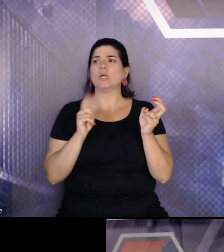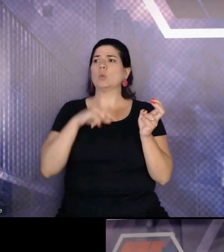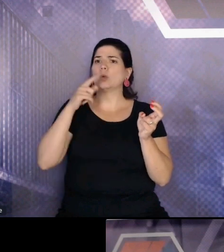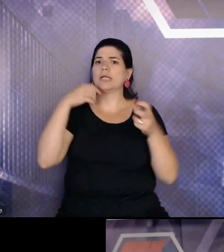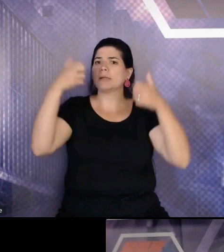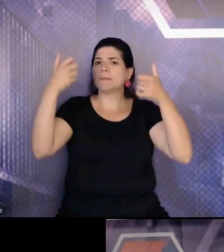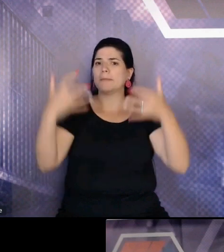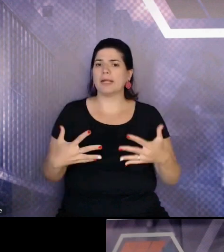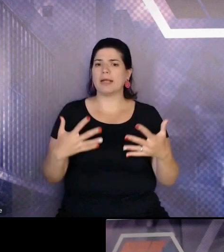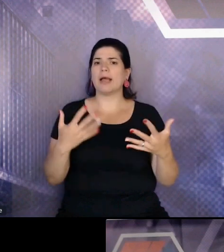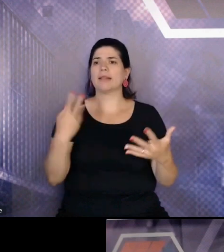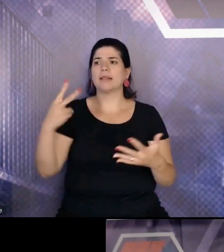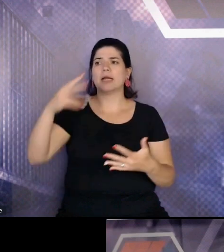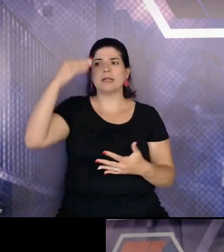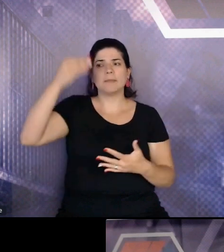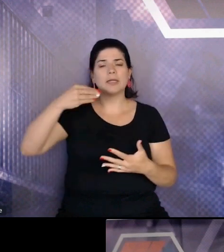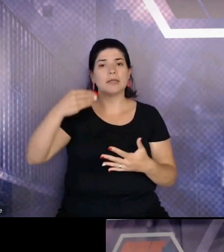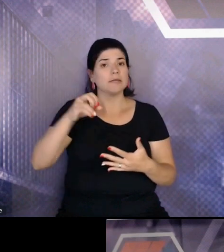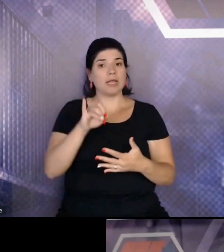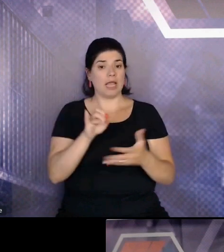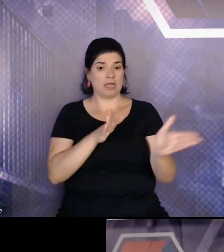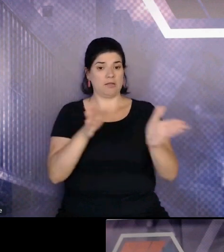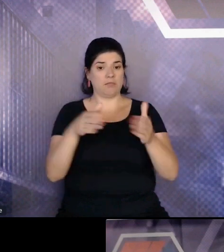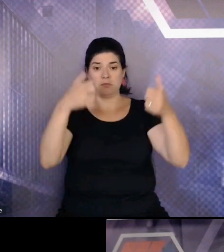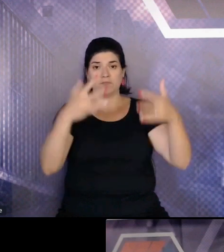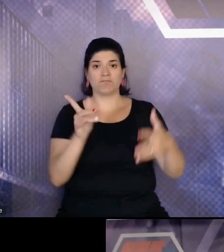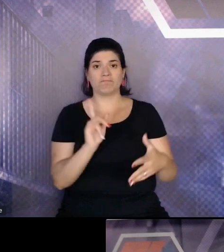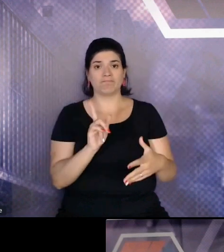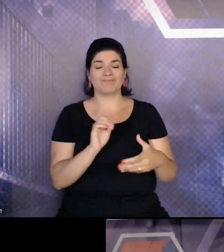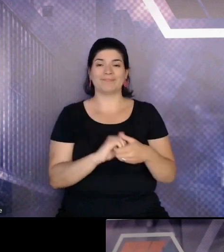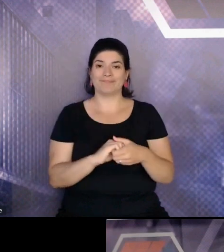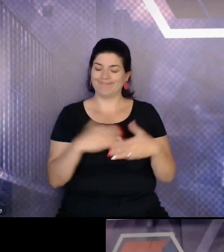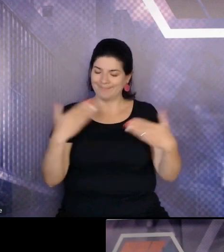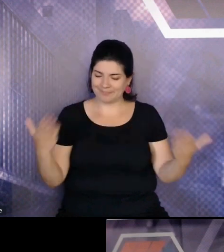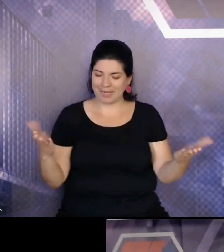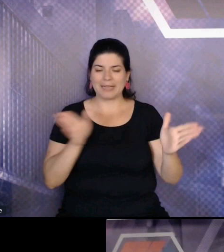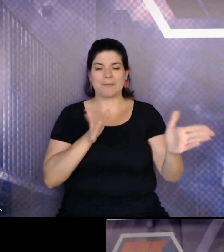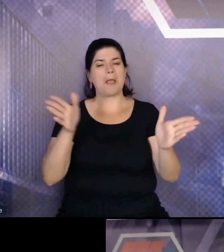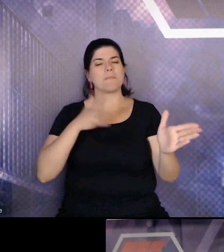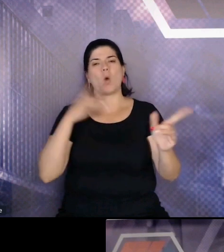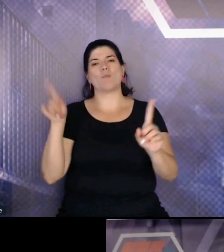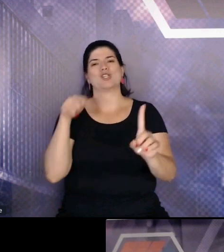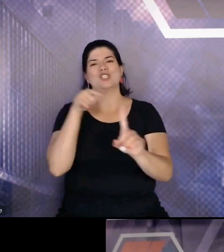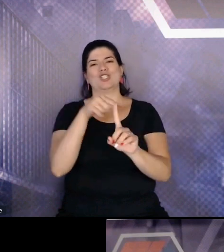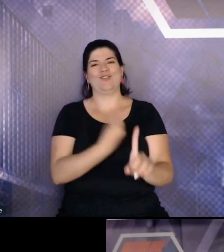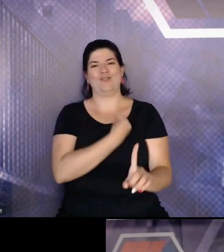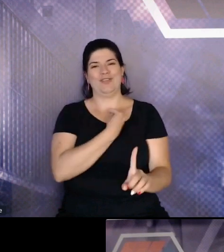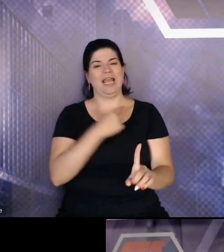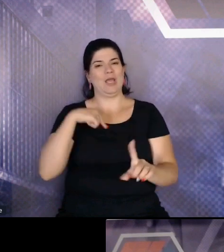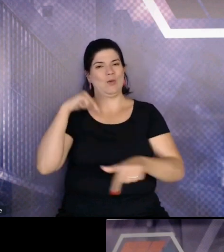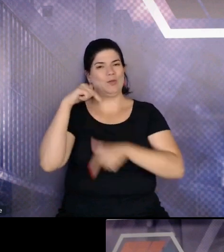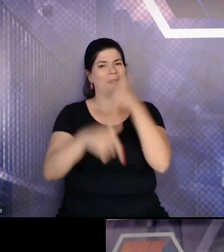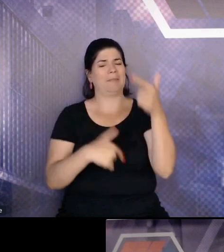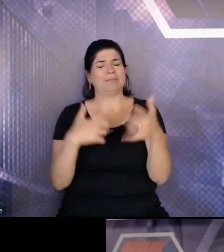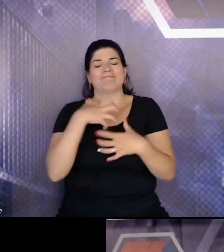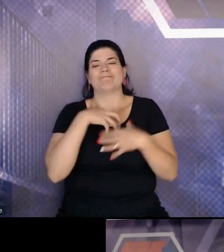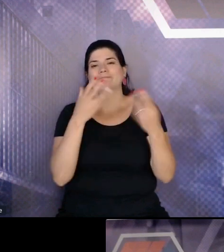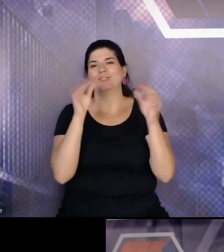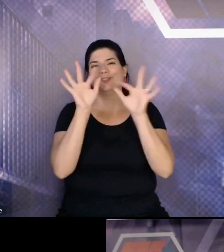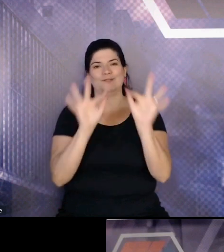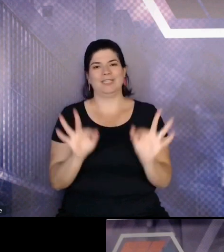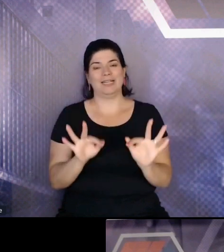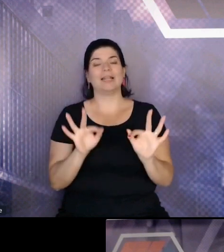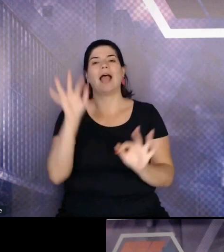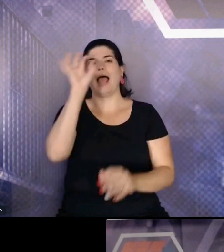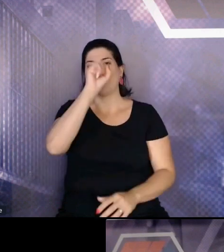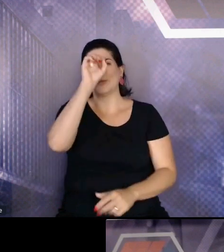né? Então, desde então, a acessibilidade tem tornado meta na minha vida, e eu estou trabalhando nisso, estou muito feliz, assim,